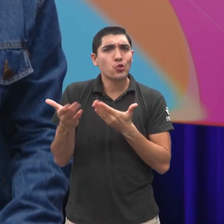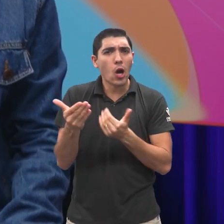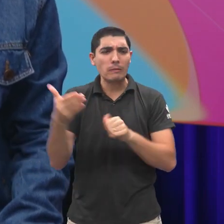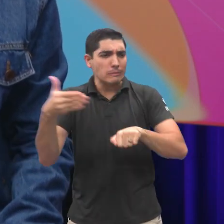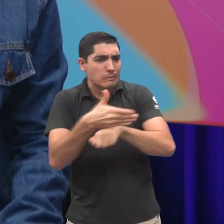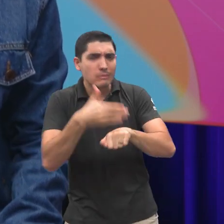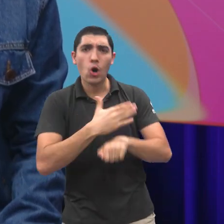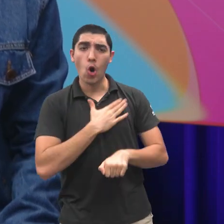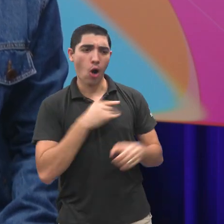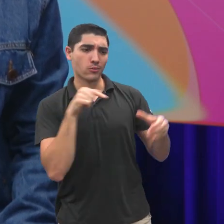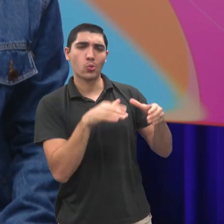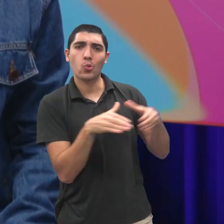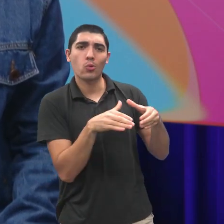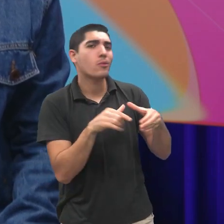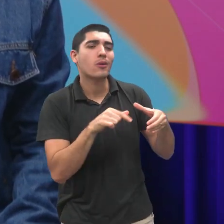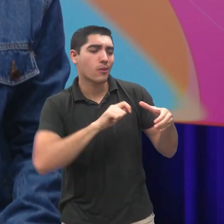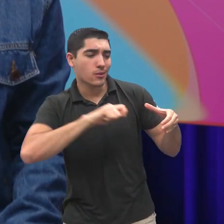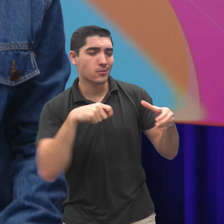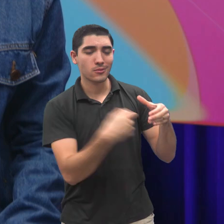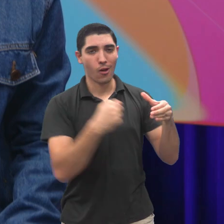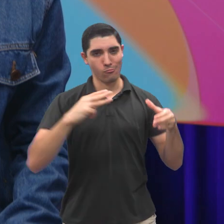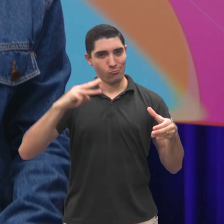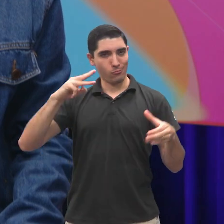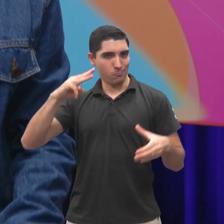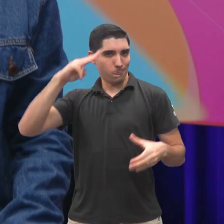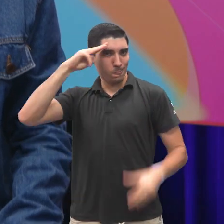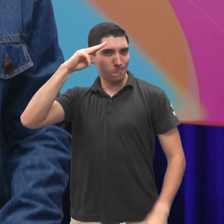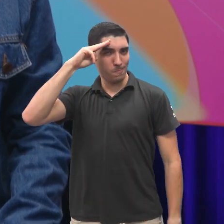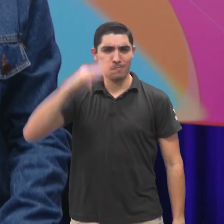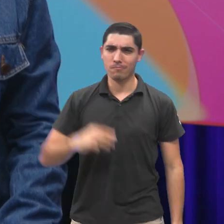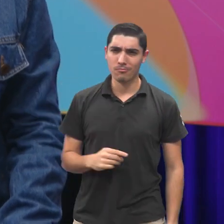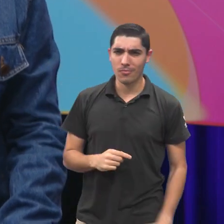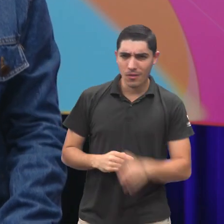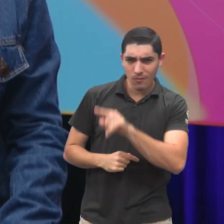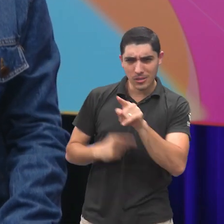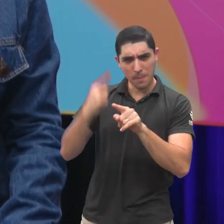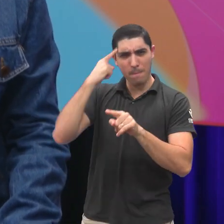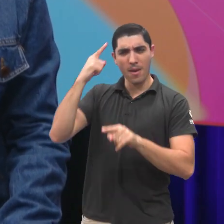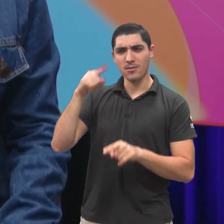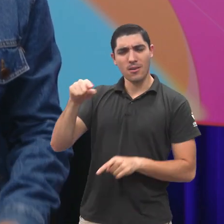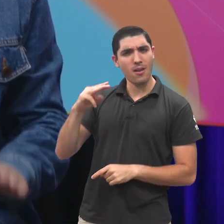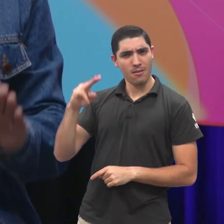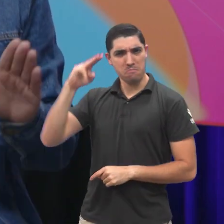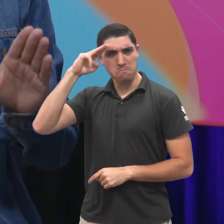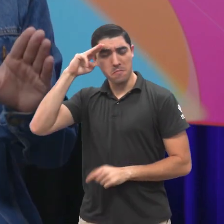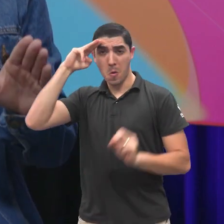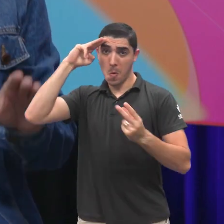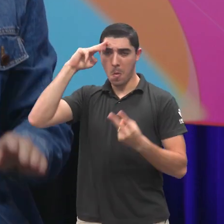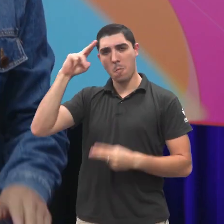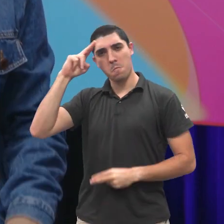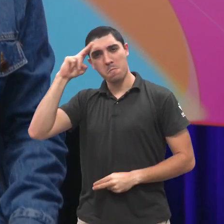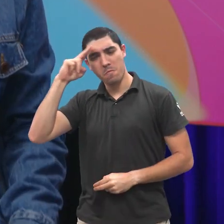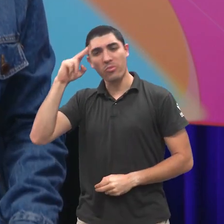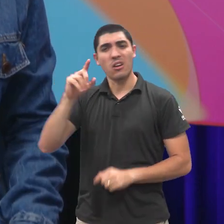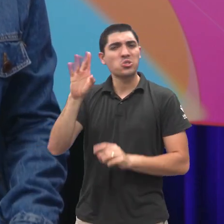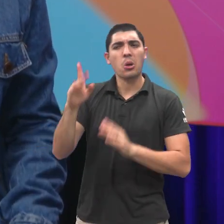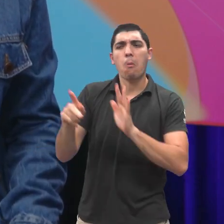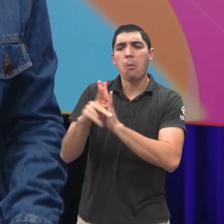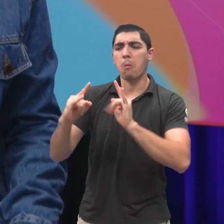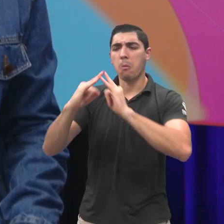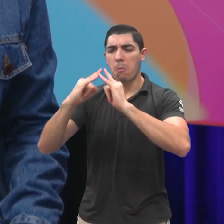de jovens no mundo todo. Eu tô falando do escotismo. Quando você pensa em escoteiros, talvez imagine